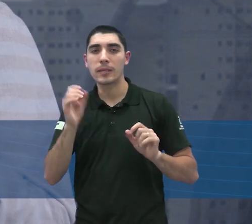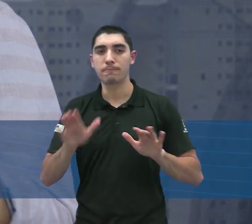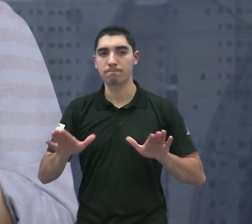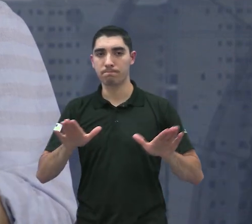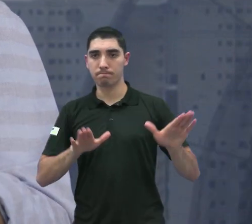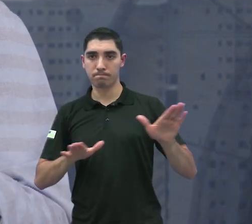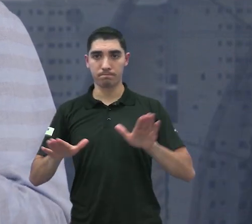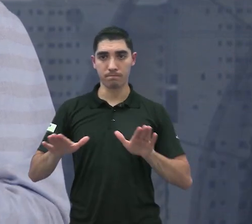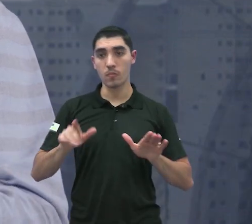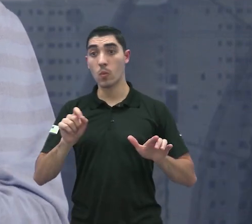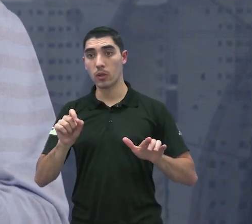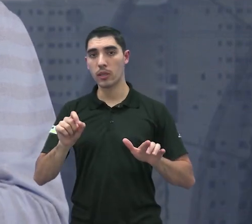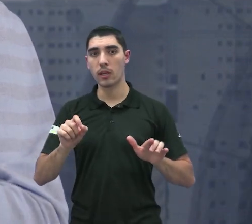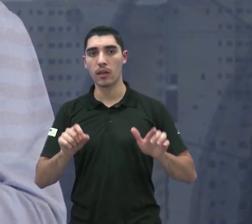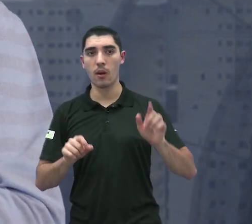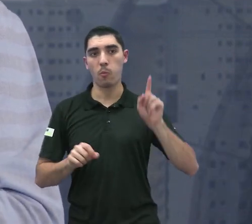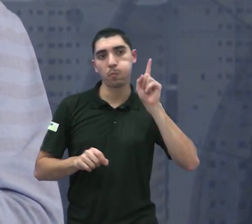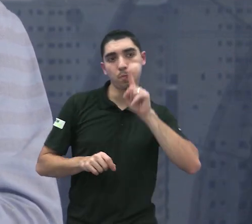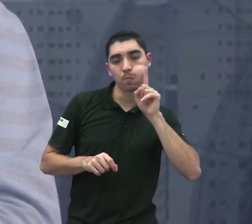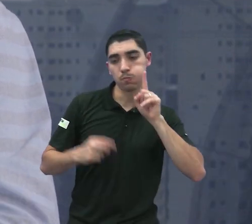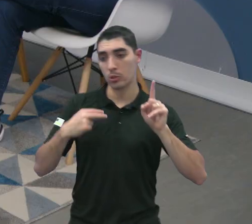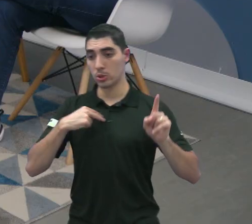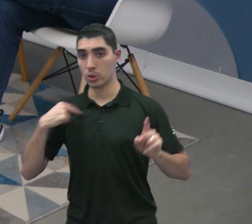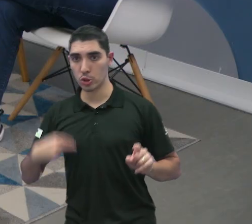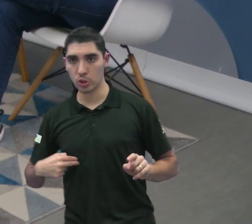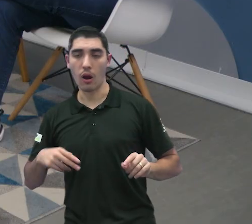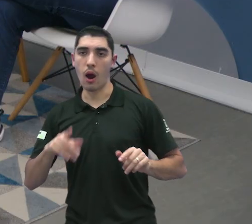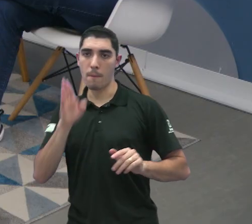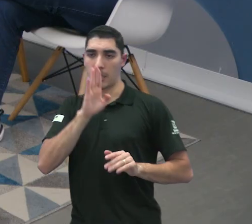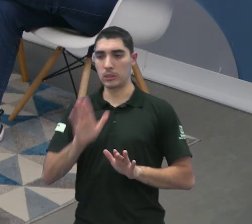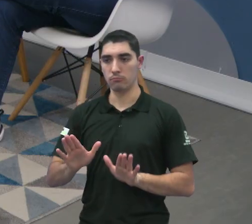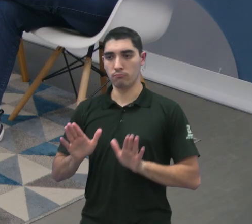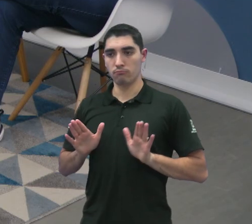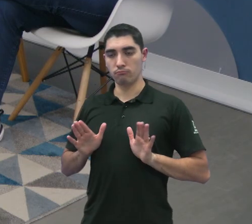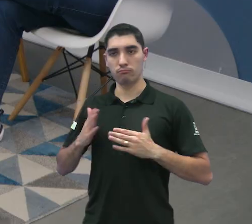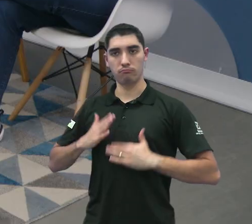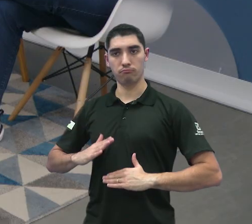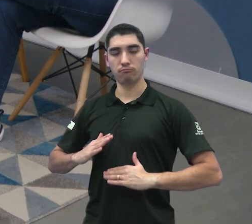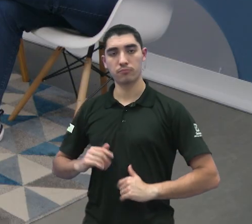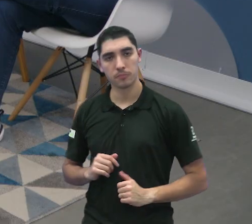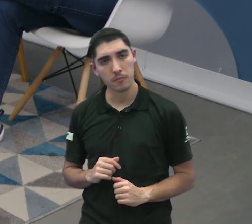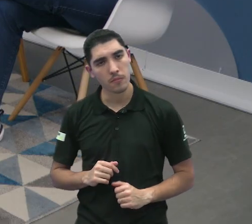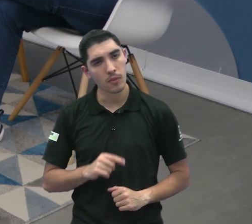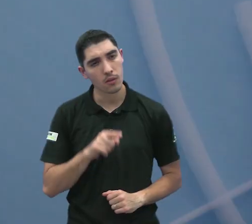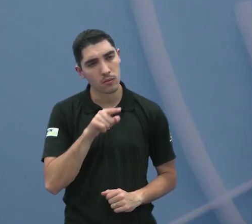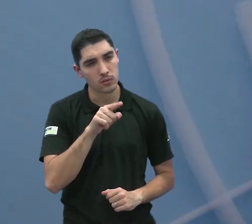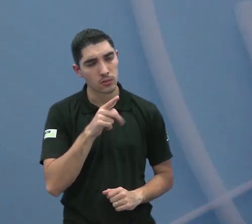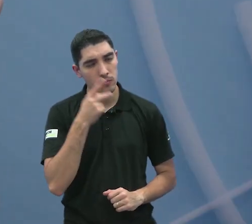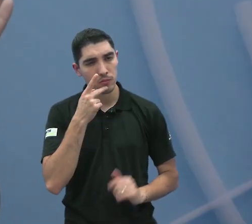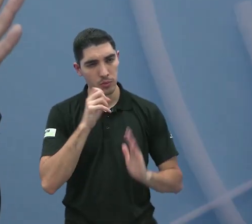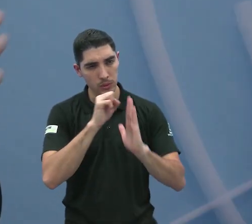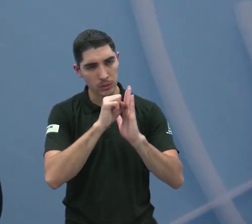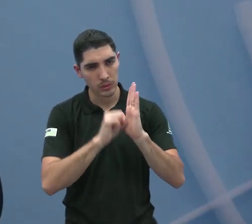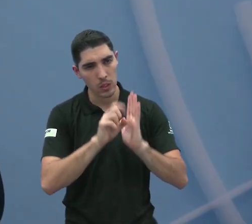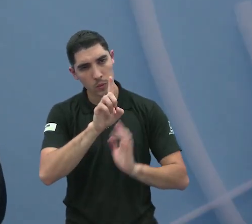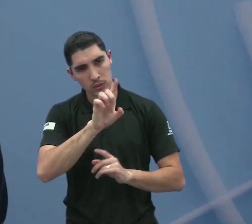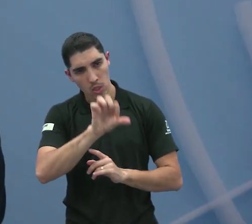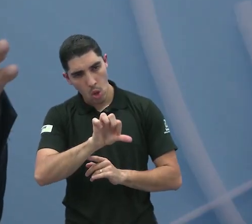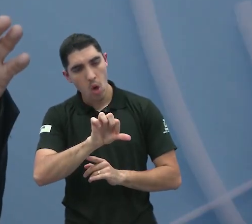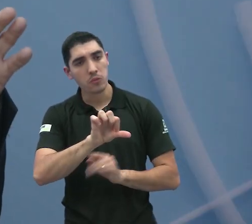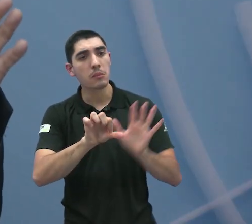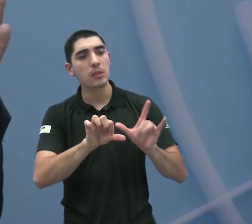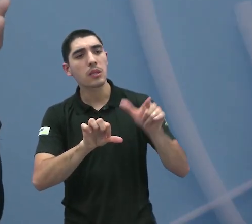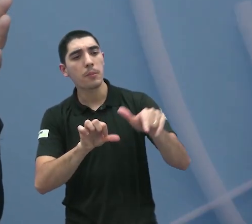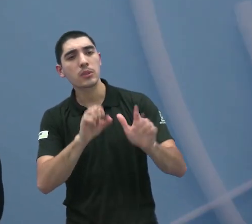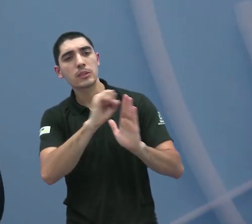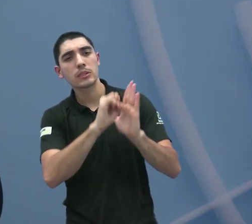entre Estados Unidos e China. E se a gente pensar, você começou ali no século XIX, mas se a gente pensar no século XX,